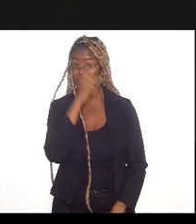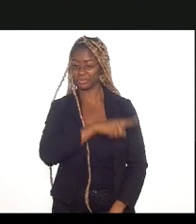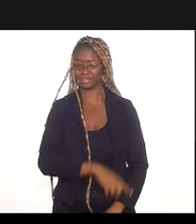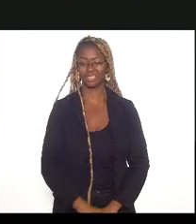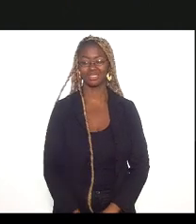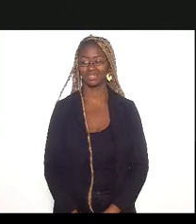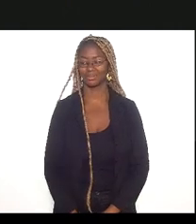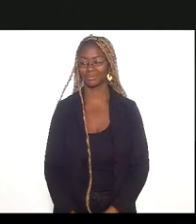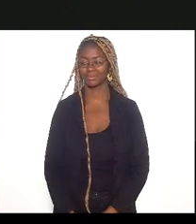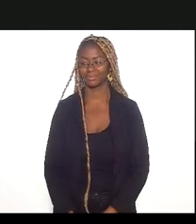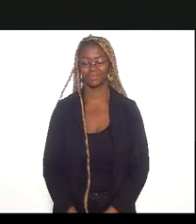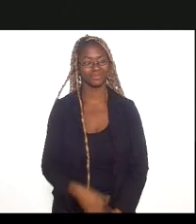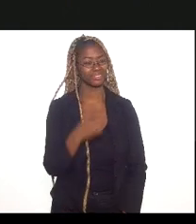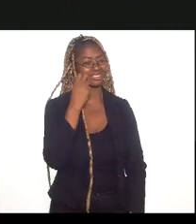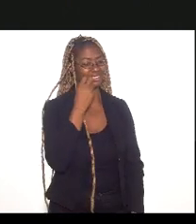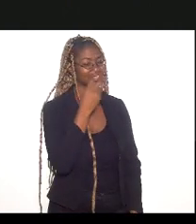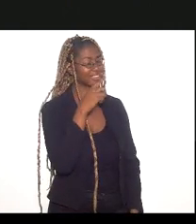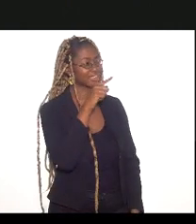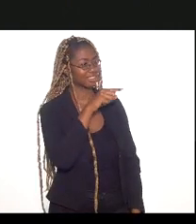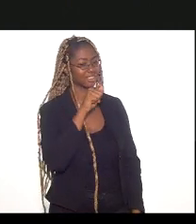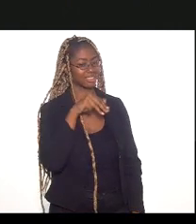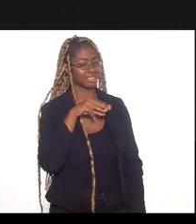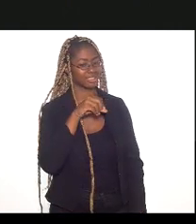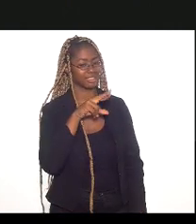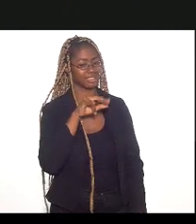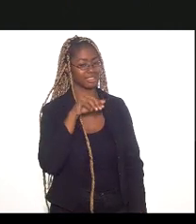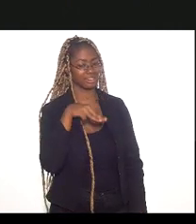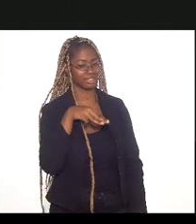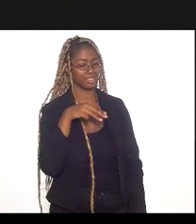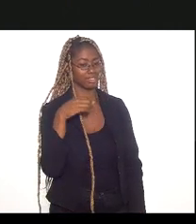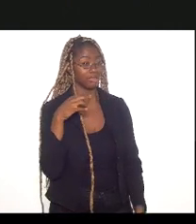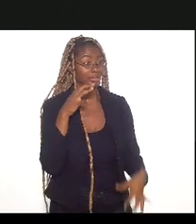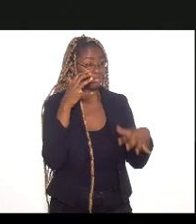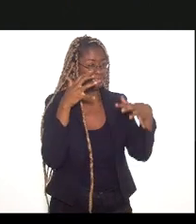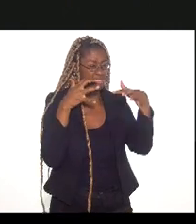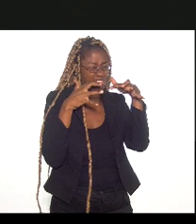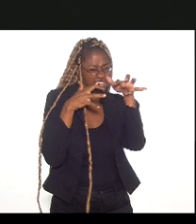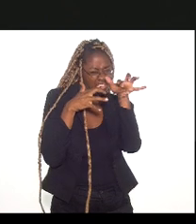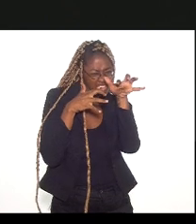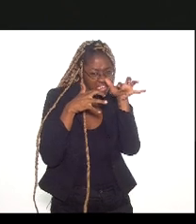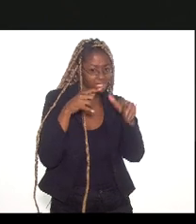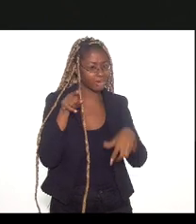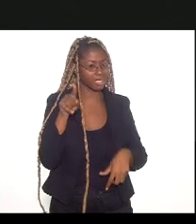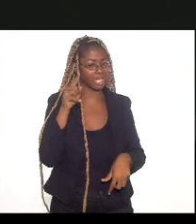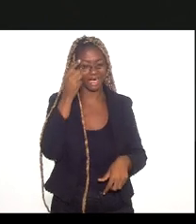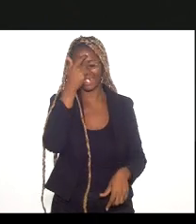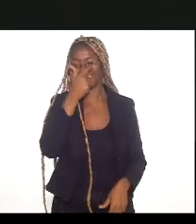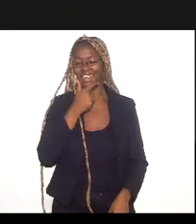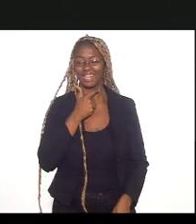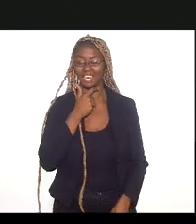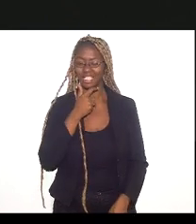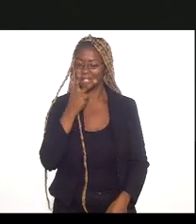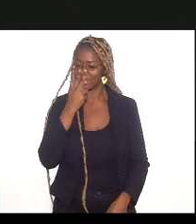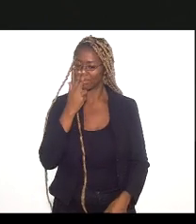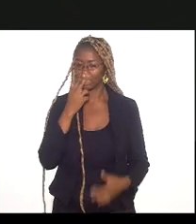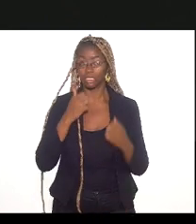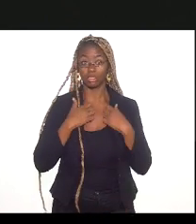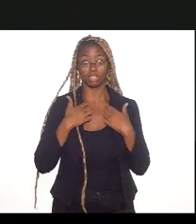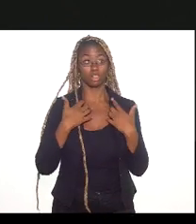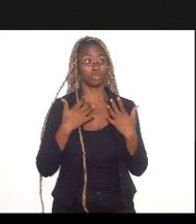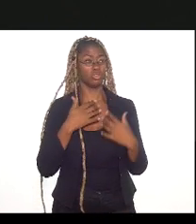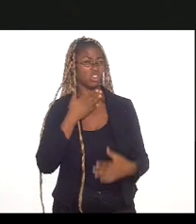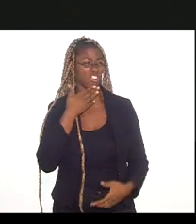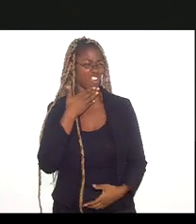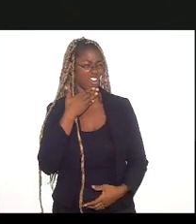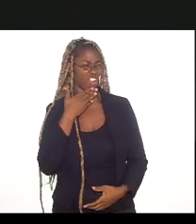Você vê, o Amorim, você vê a expressão coitado. Que ele congelou. Ele congelou numa expressão de perplexidade